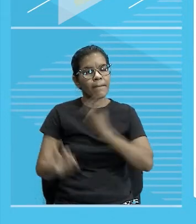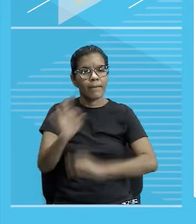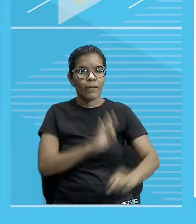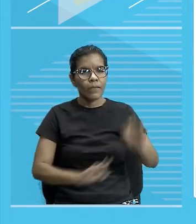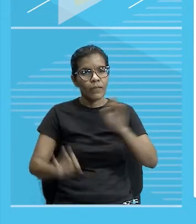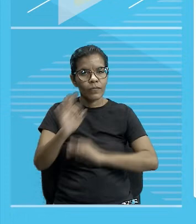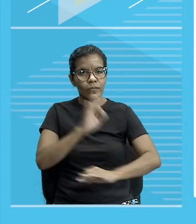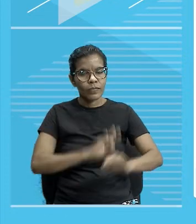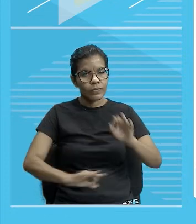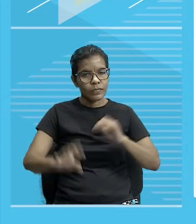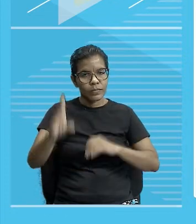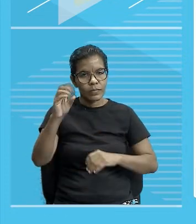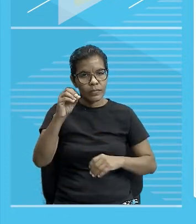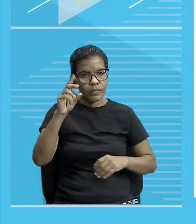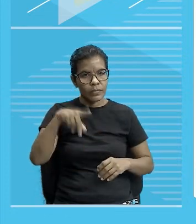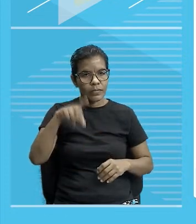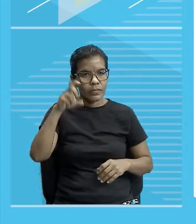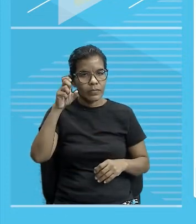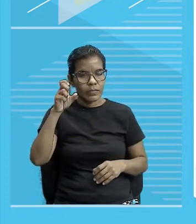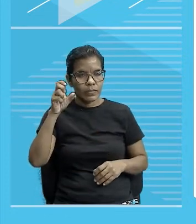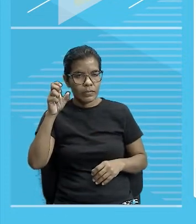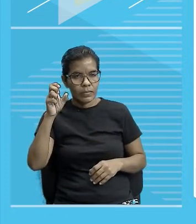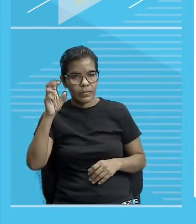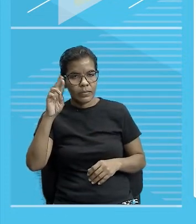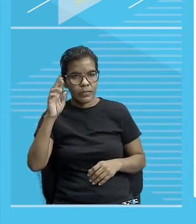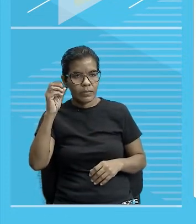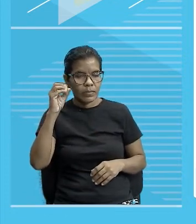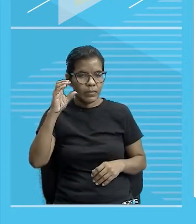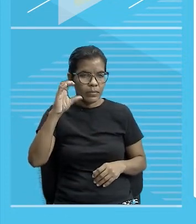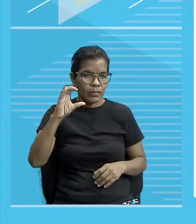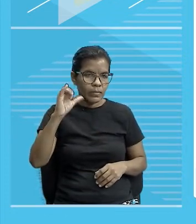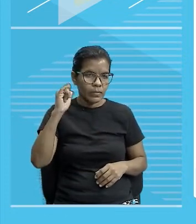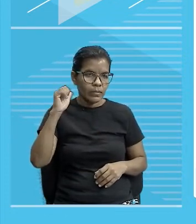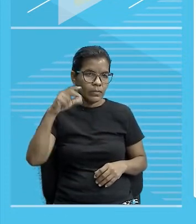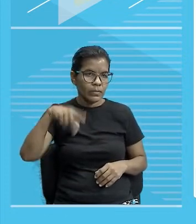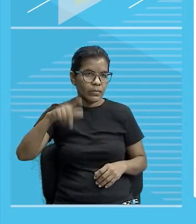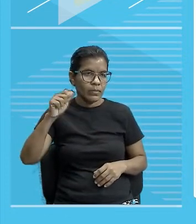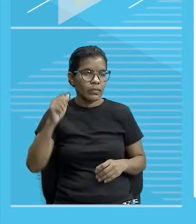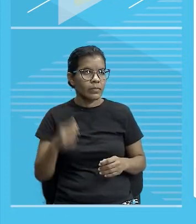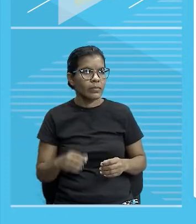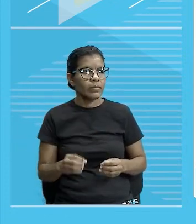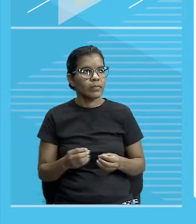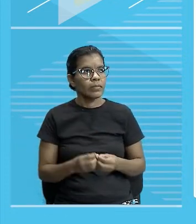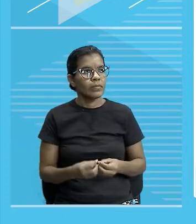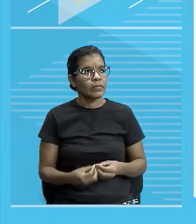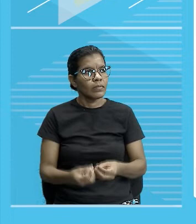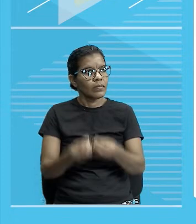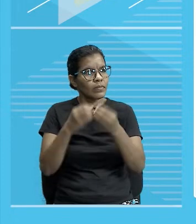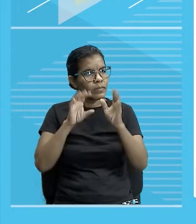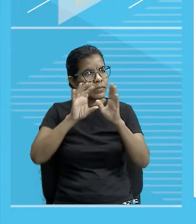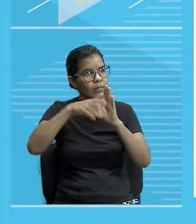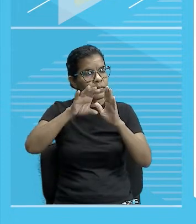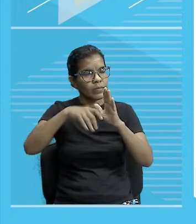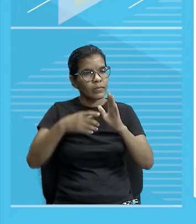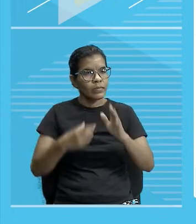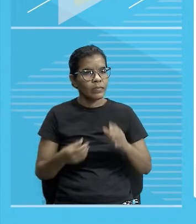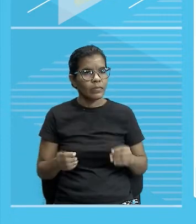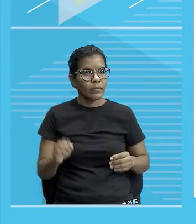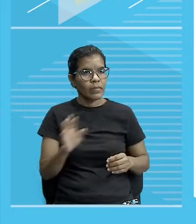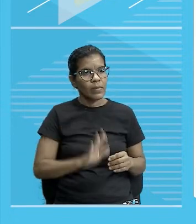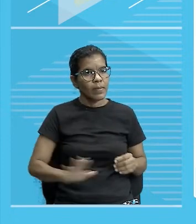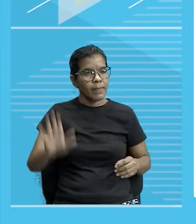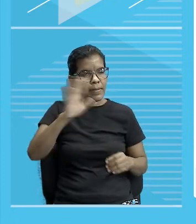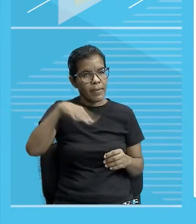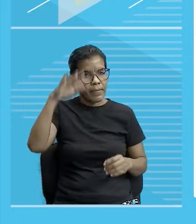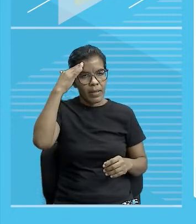operacional o conceito geral dele Professor Gilvan ele traz através de um mapa mental vou trazer aqui para